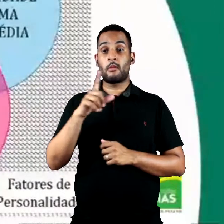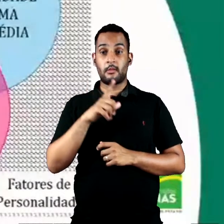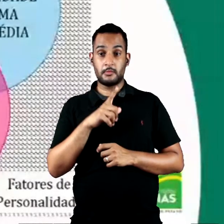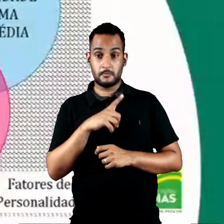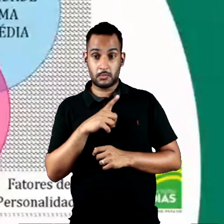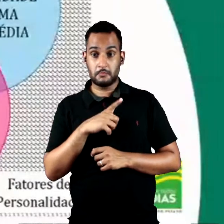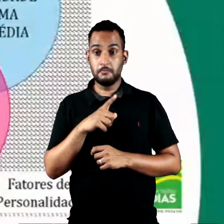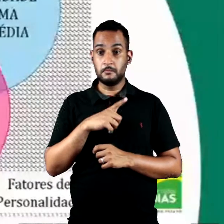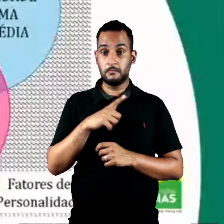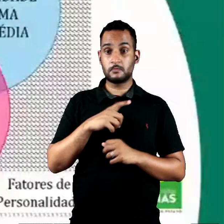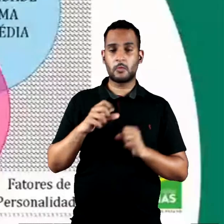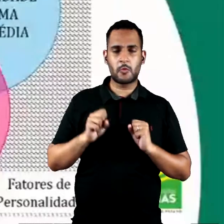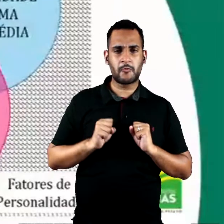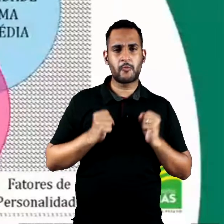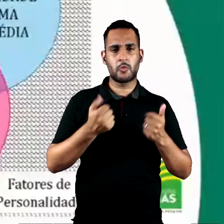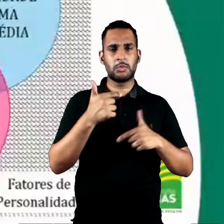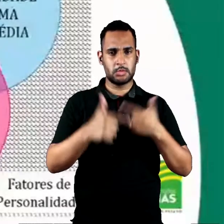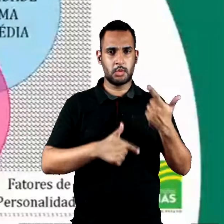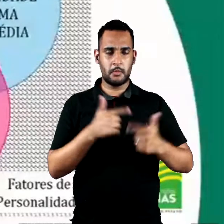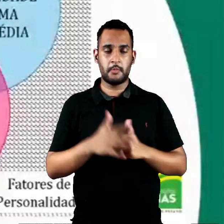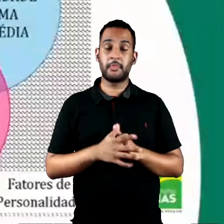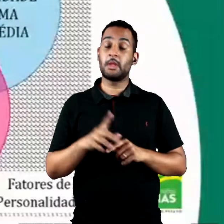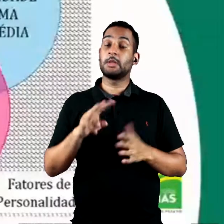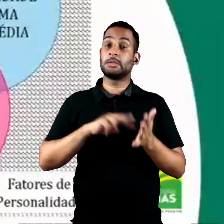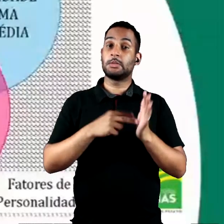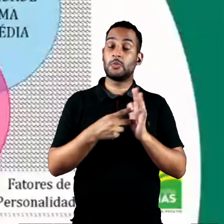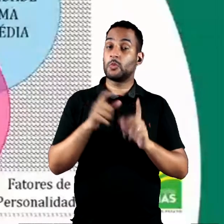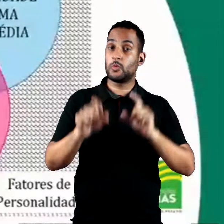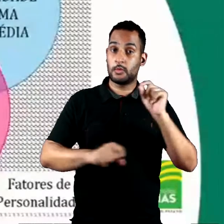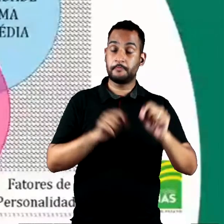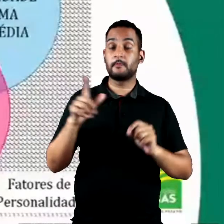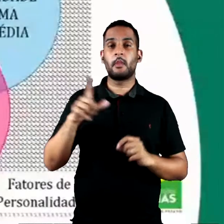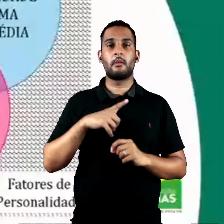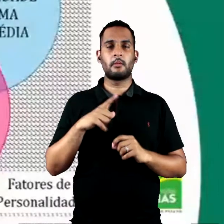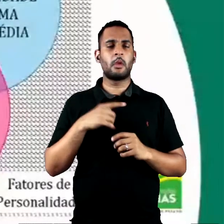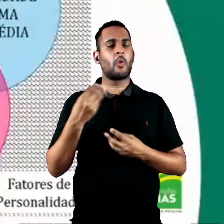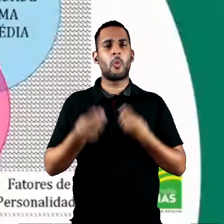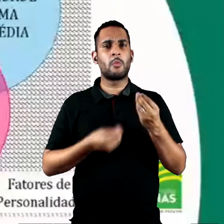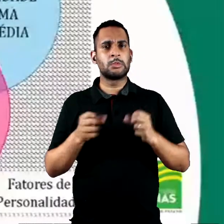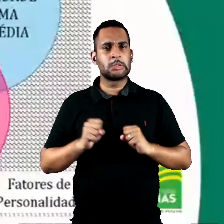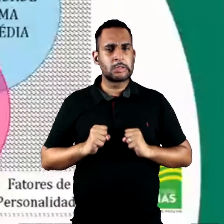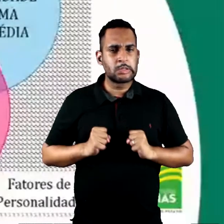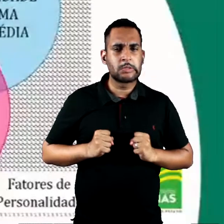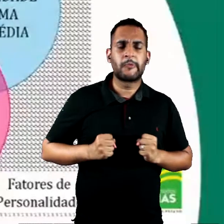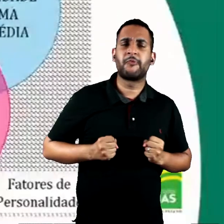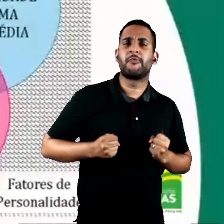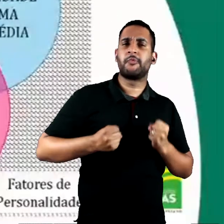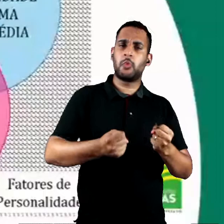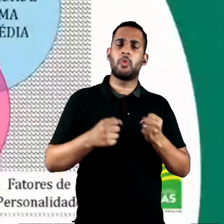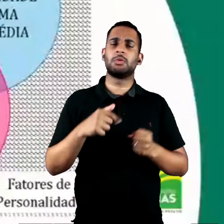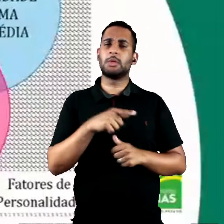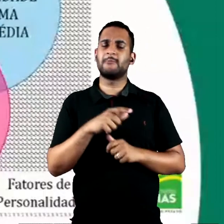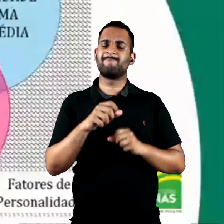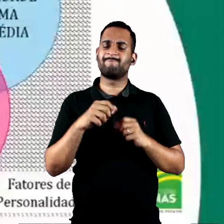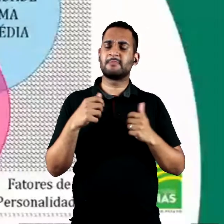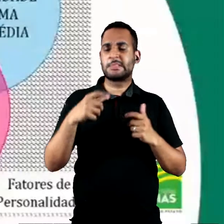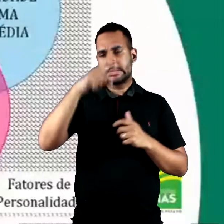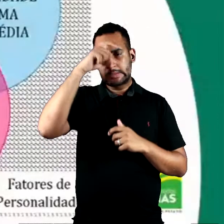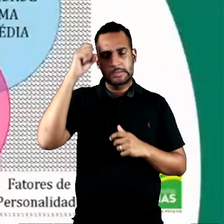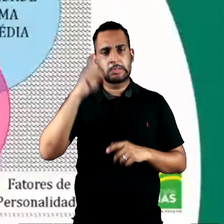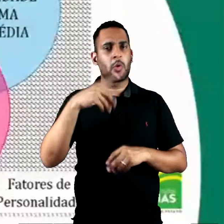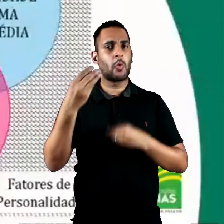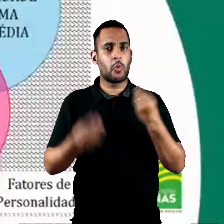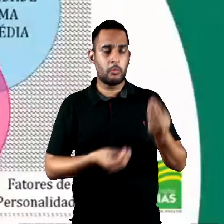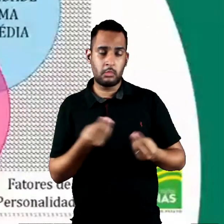tarefa se refere à energia que o indivíduo investe em uma área específica de desempenho e que pode ser